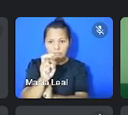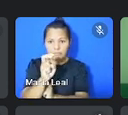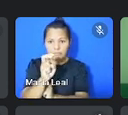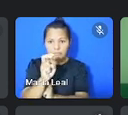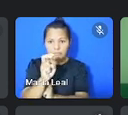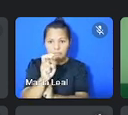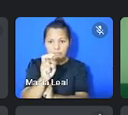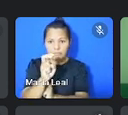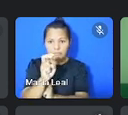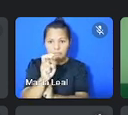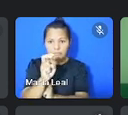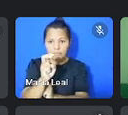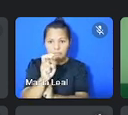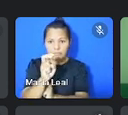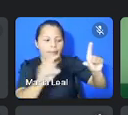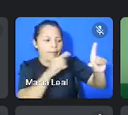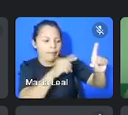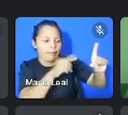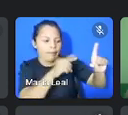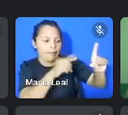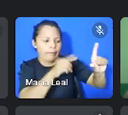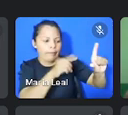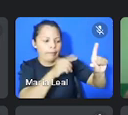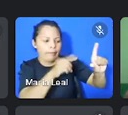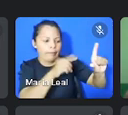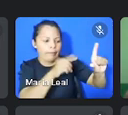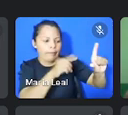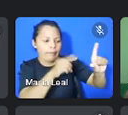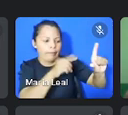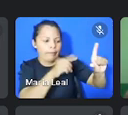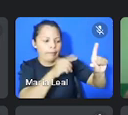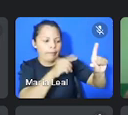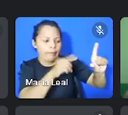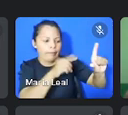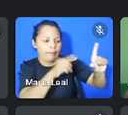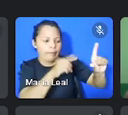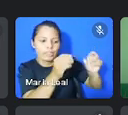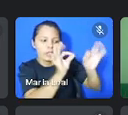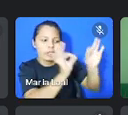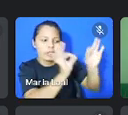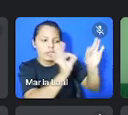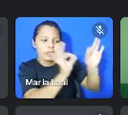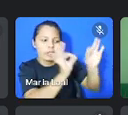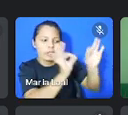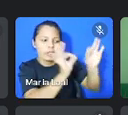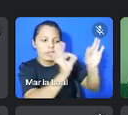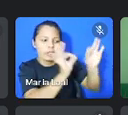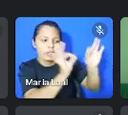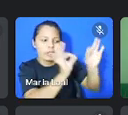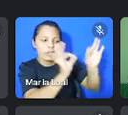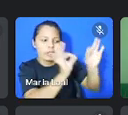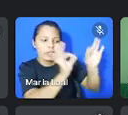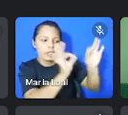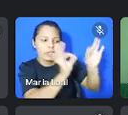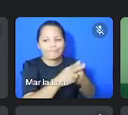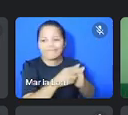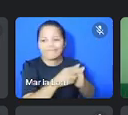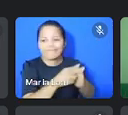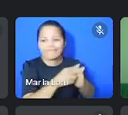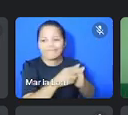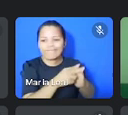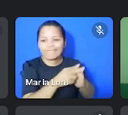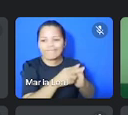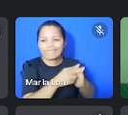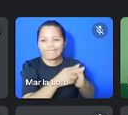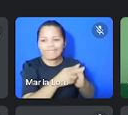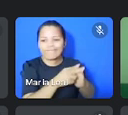10. Foi por causa da hora da configuração da plataforma, não foi ajustado isso. Depois que eu decidi que